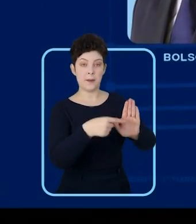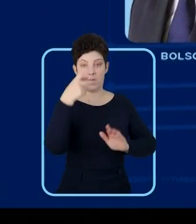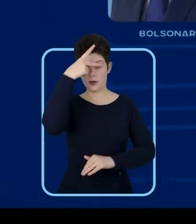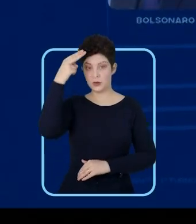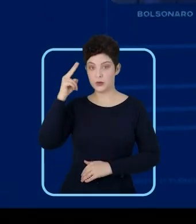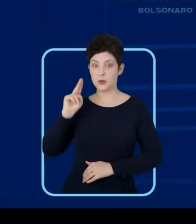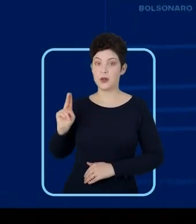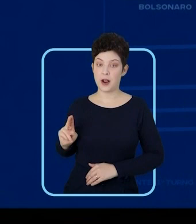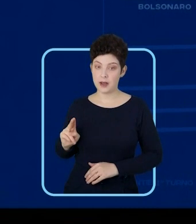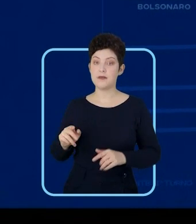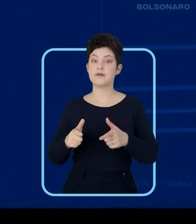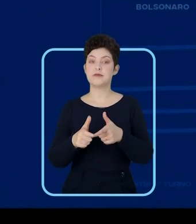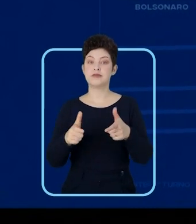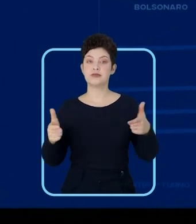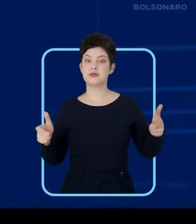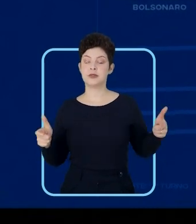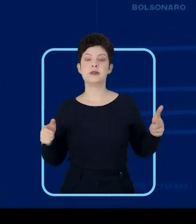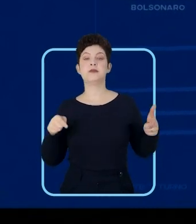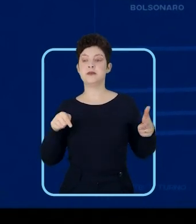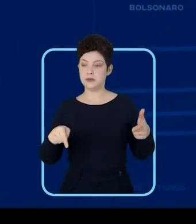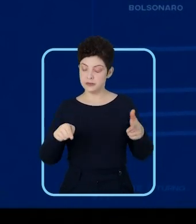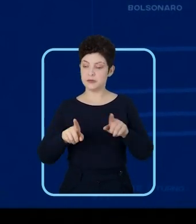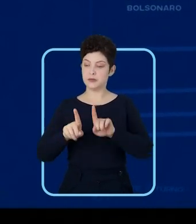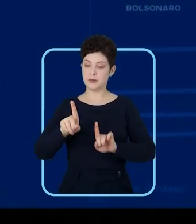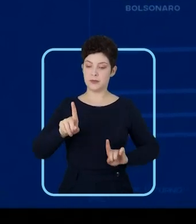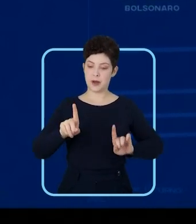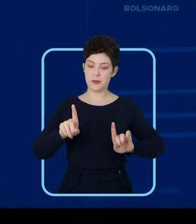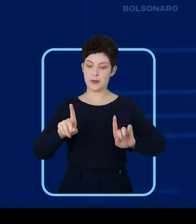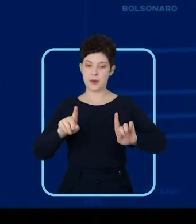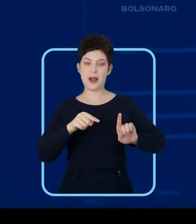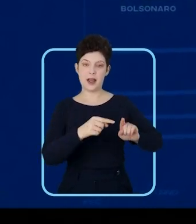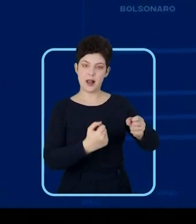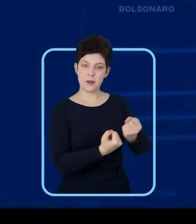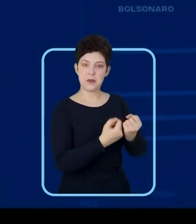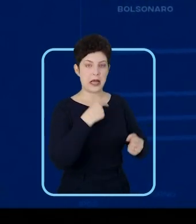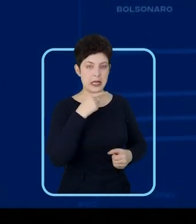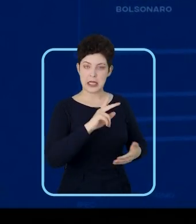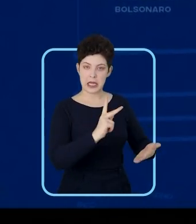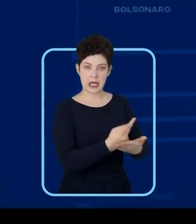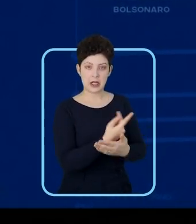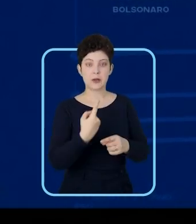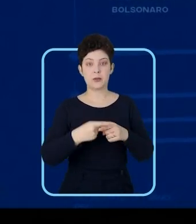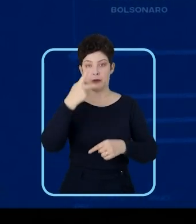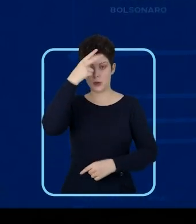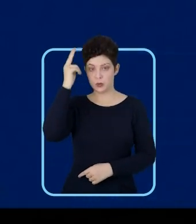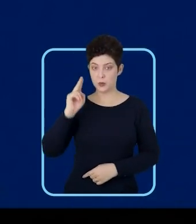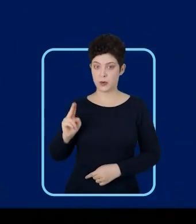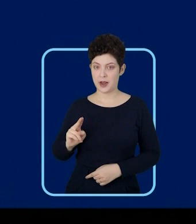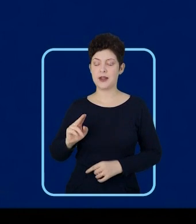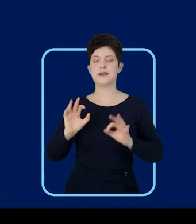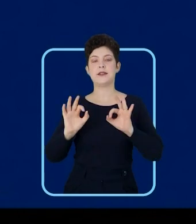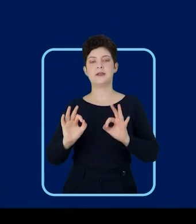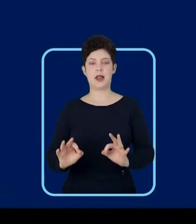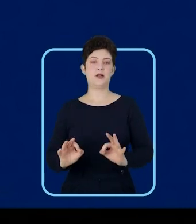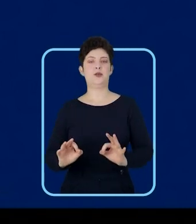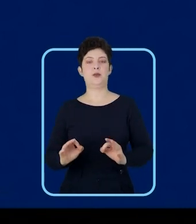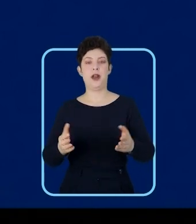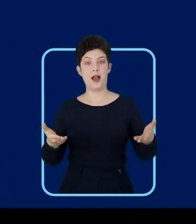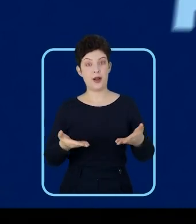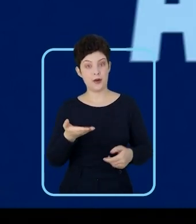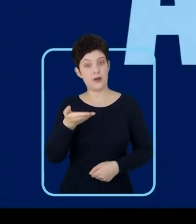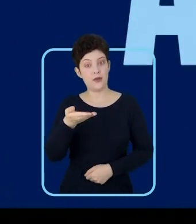Todas as pesquisas já mostram Soraya crescendo. Ela não está do lado de ninguém que faz o que é